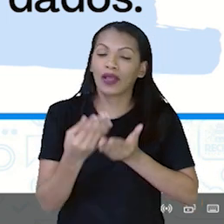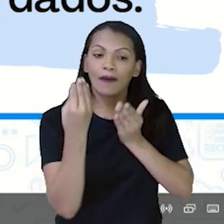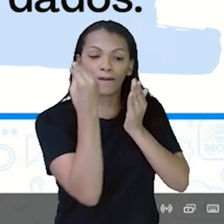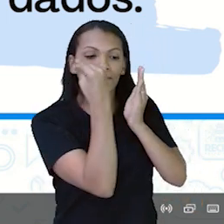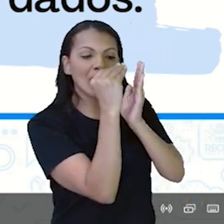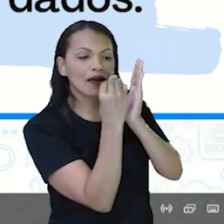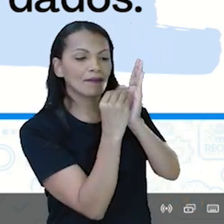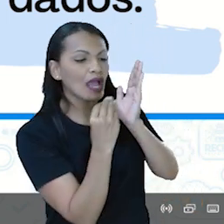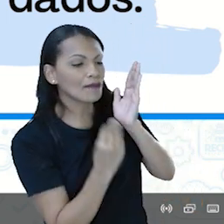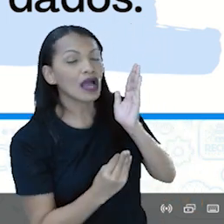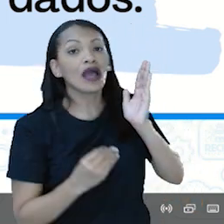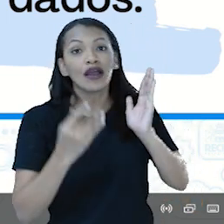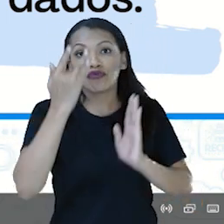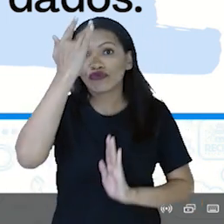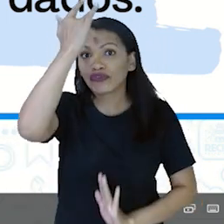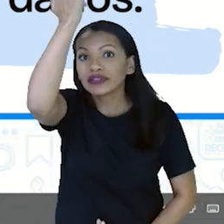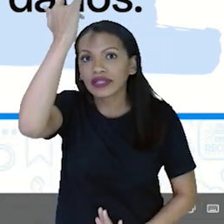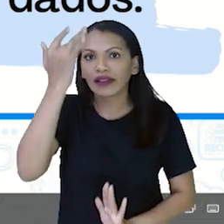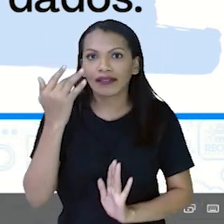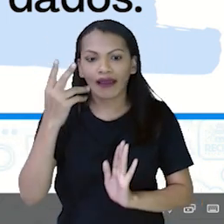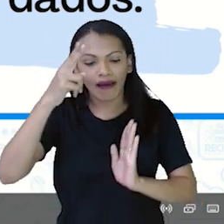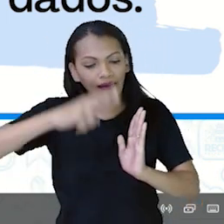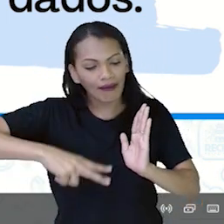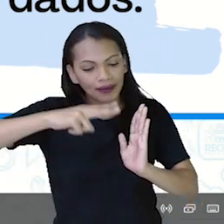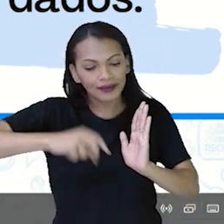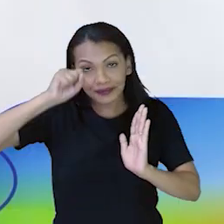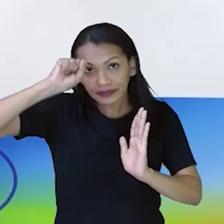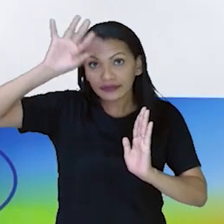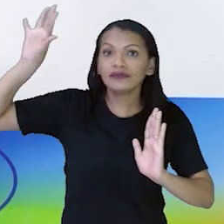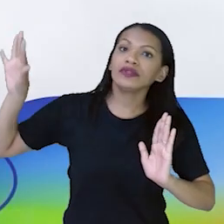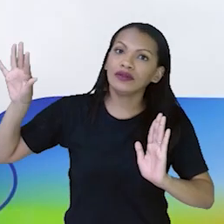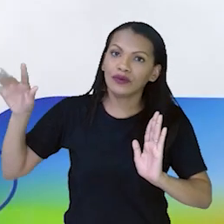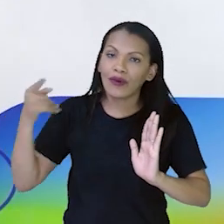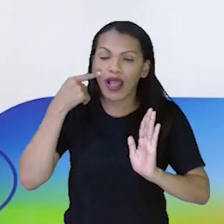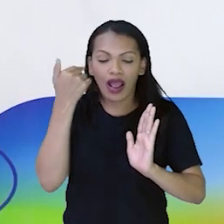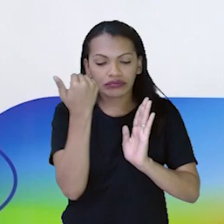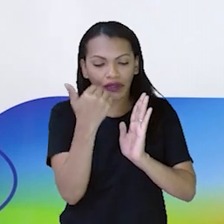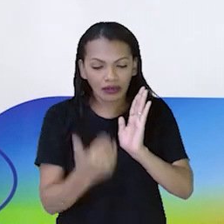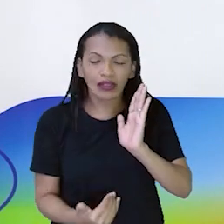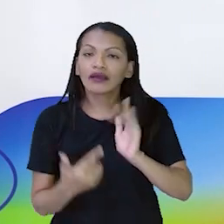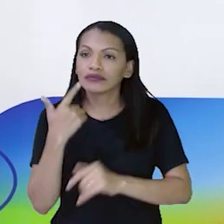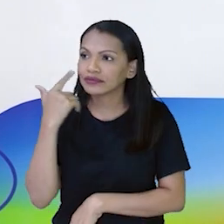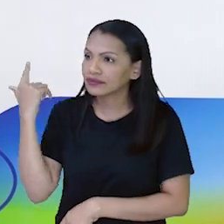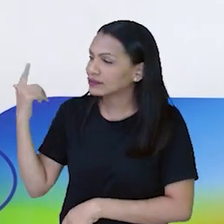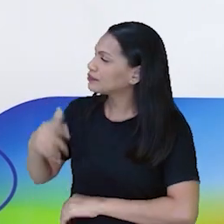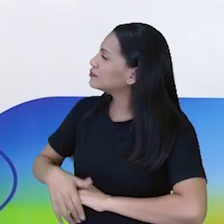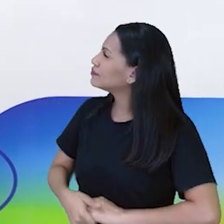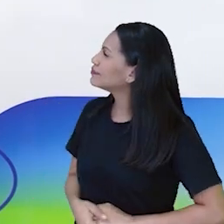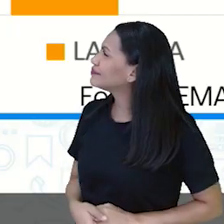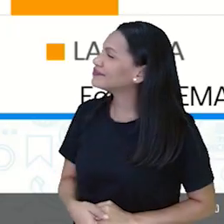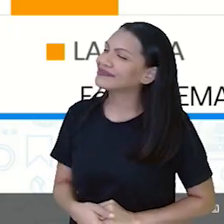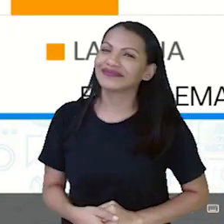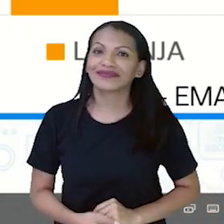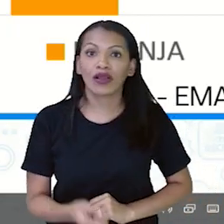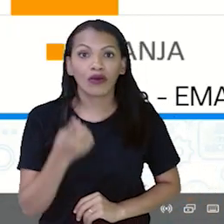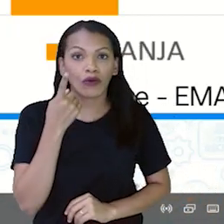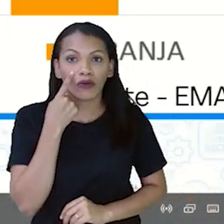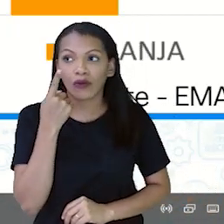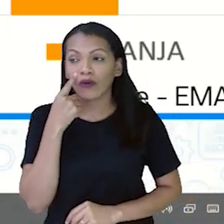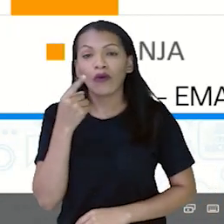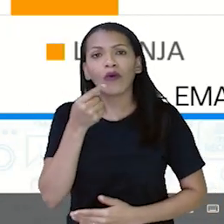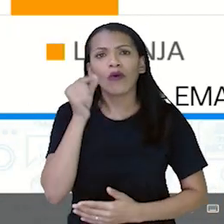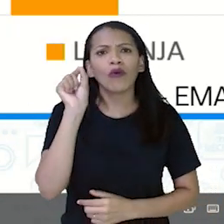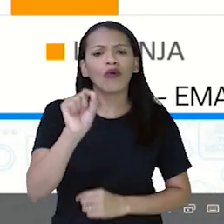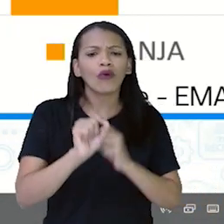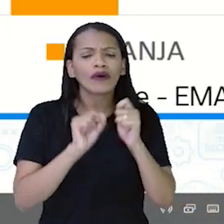essa leitura, a gente faz um gráfico. Vamos ver como é que ele funciona mais? Olha só, quais são os elementos de um